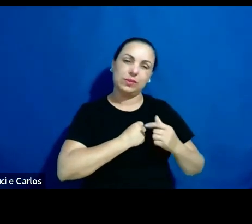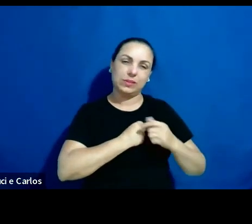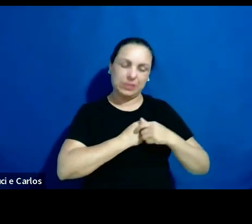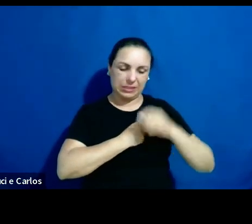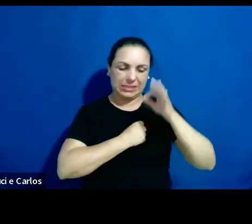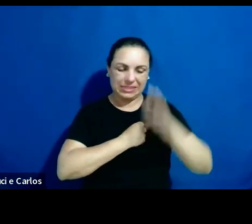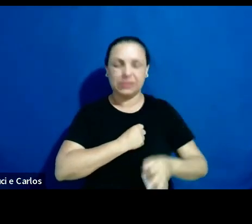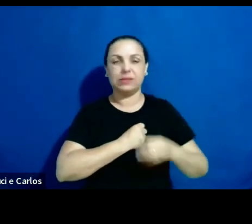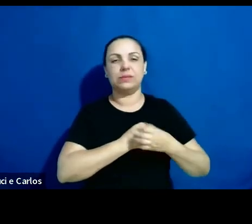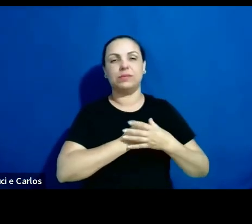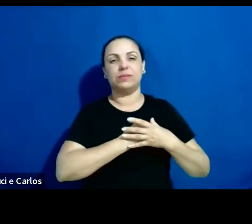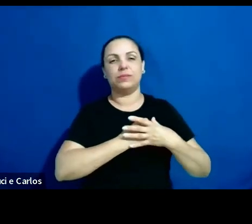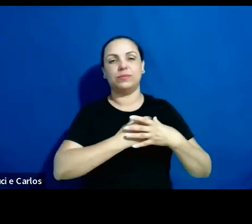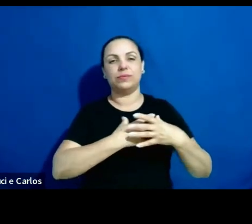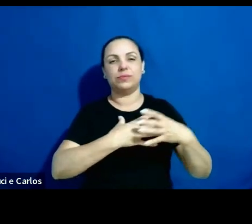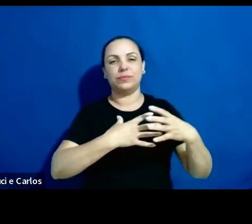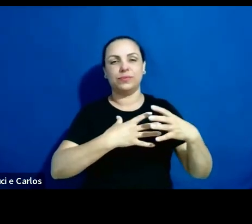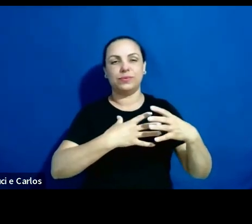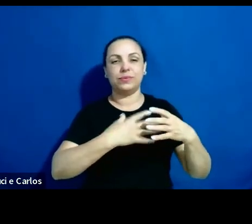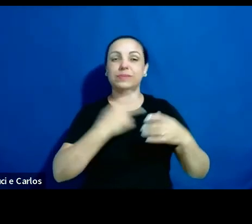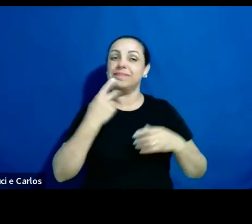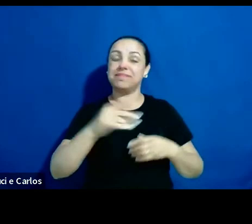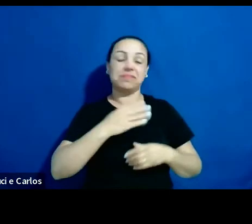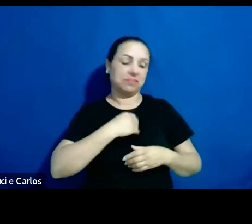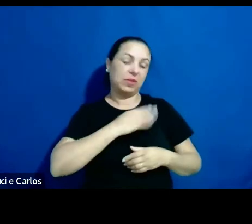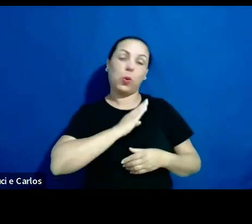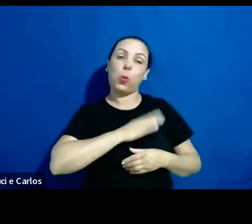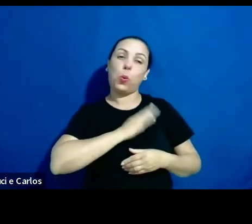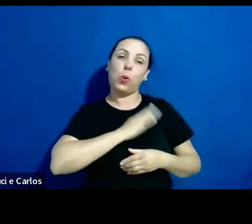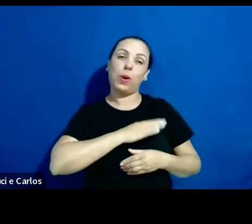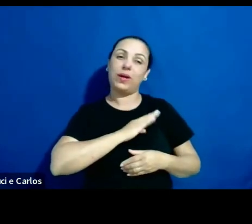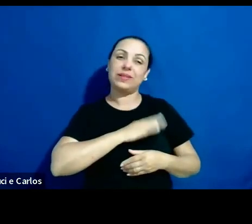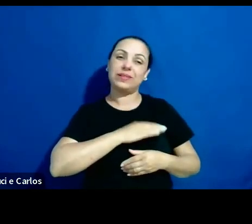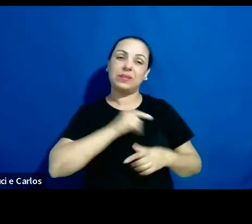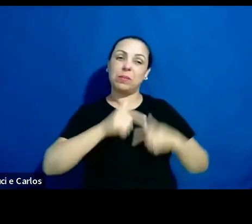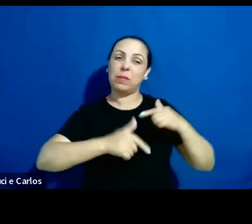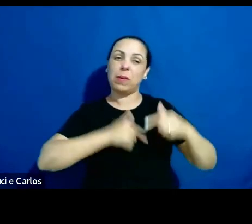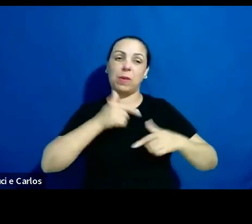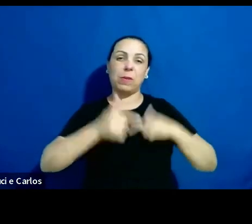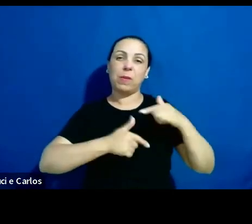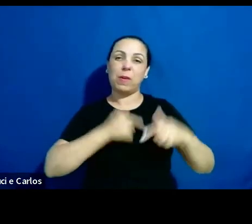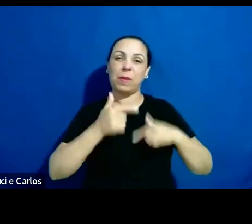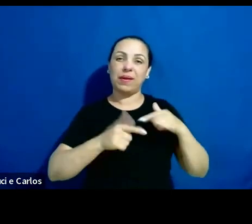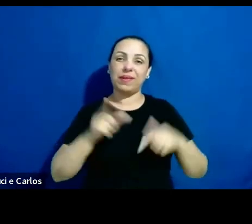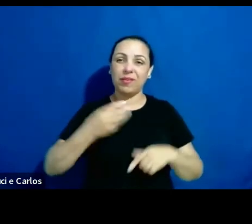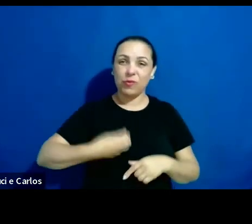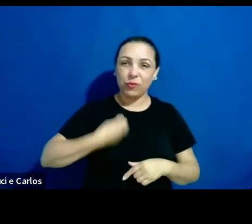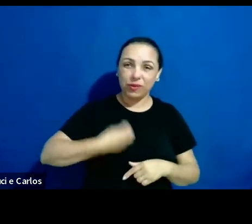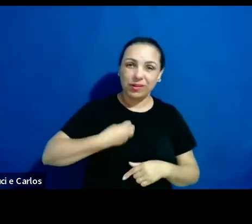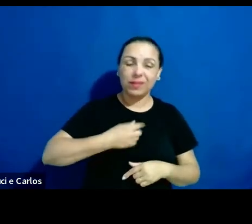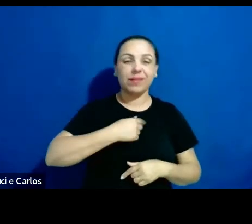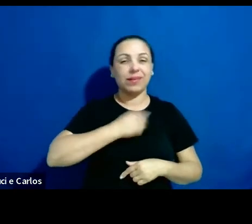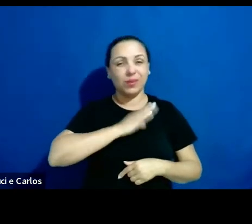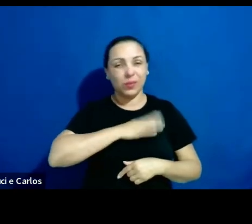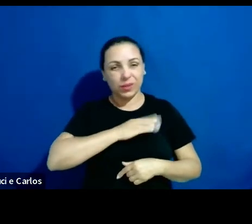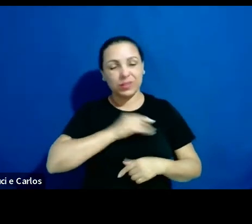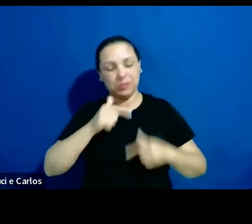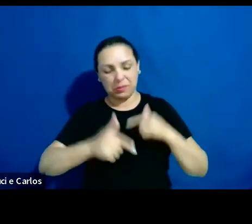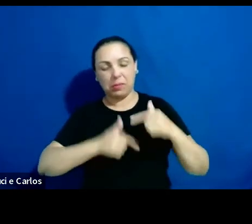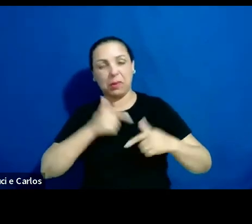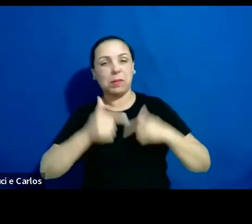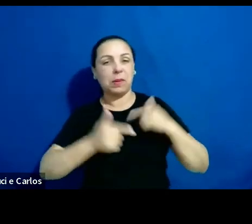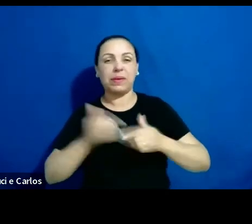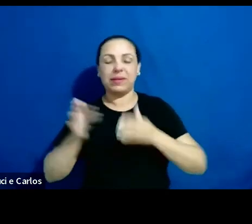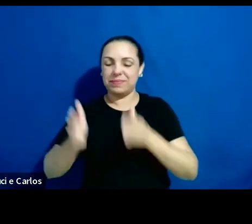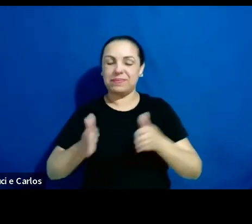coisa maravilhosa ocorrendo dentro do seu peito, agora, neste exato momento. E o que é, então, gente,